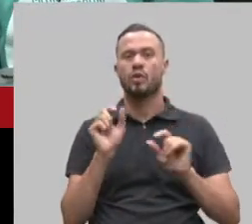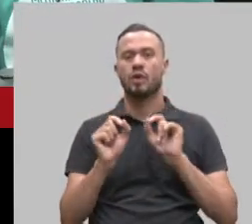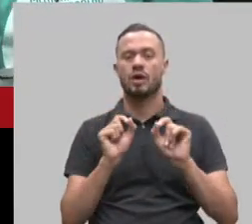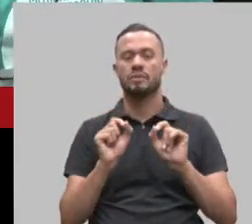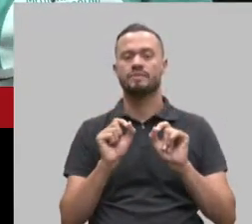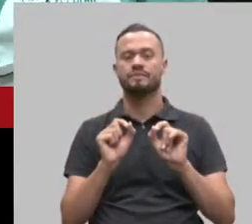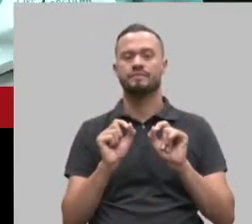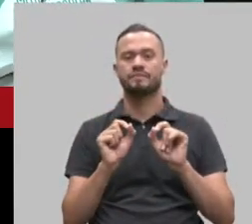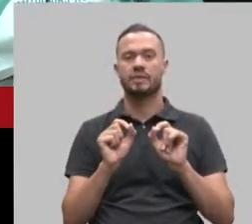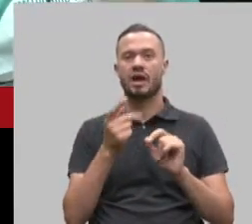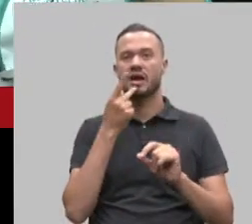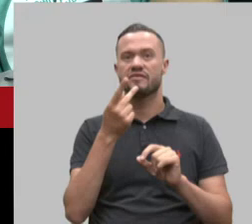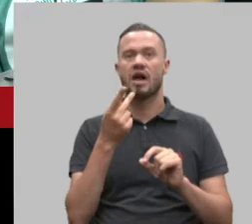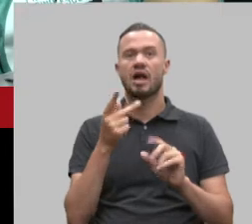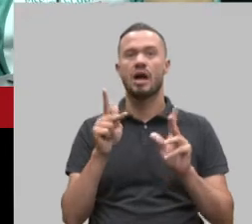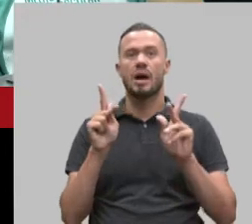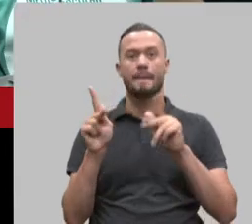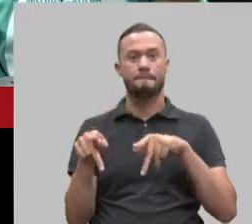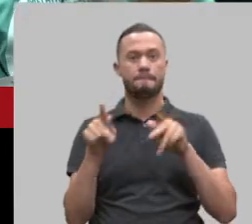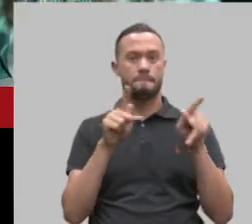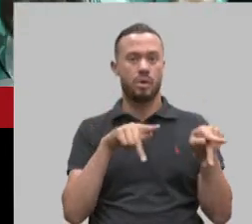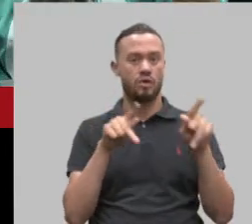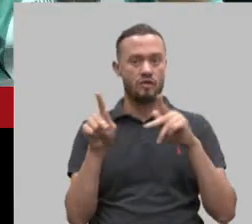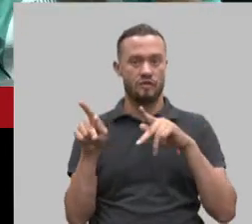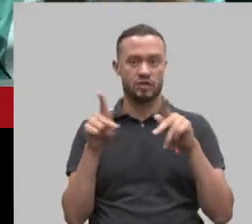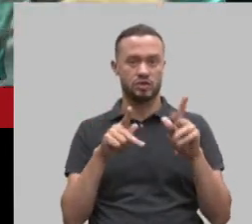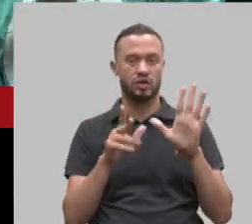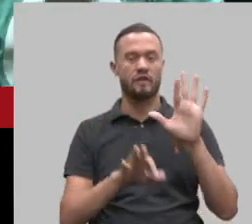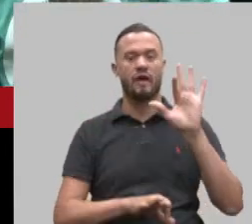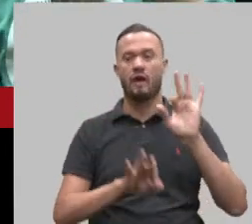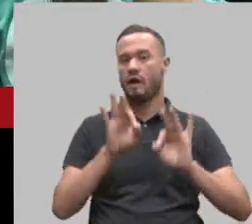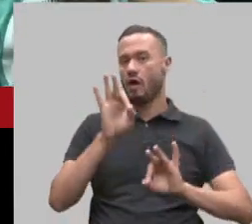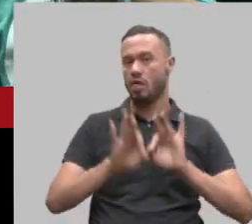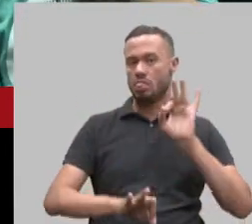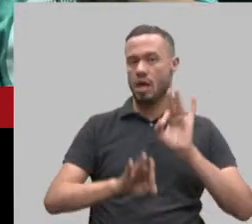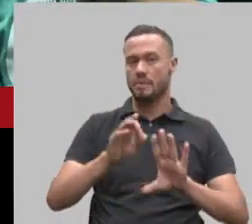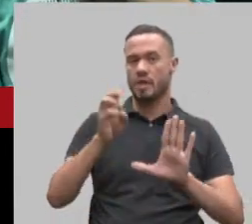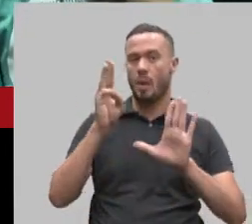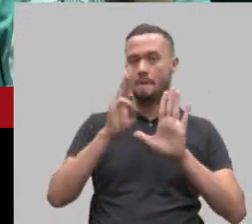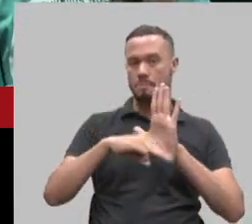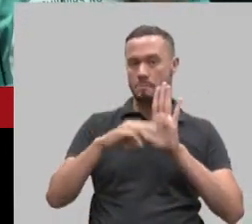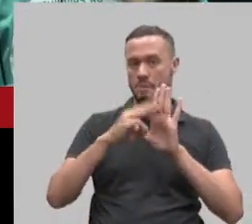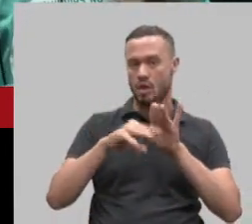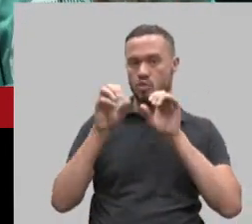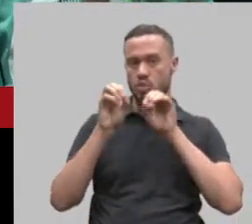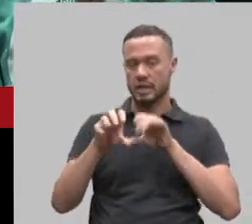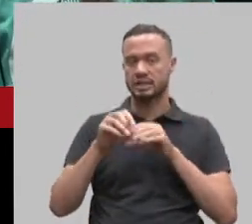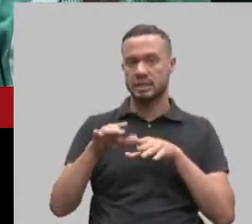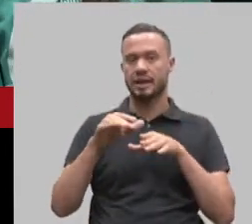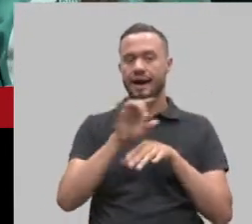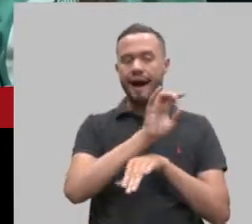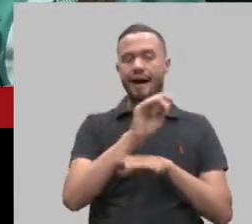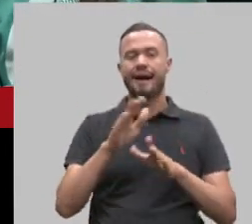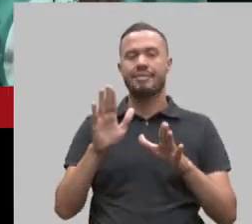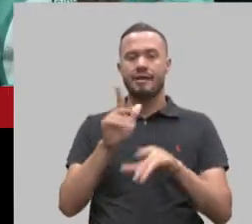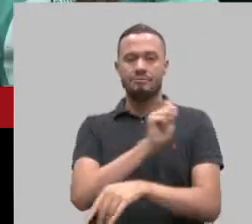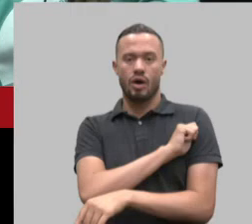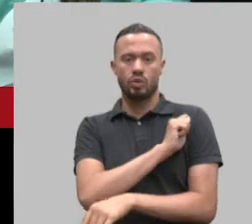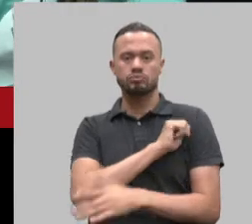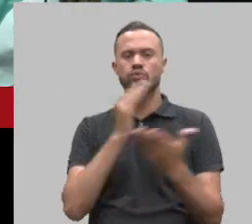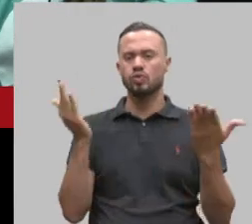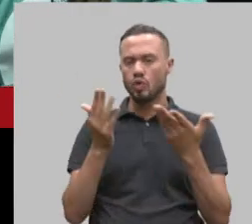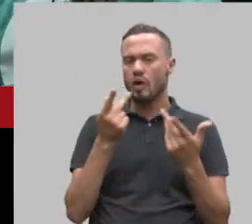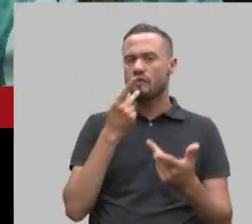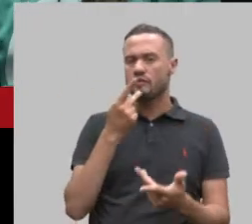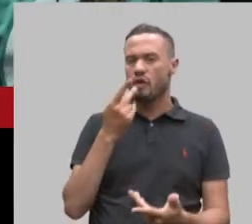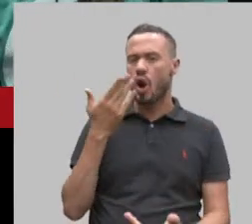que o professor vai se adaptar a cada método de ensino dos alunos nós falamos aqui nessa plenária mesmo hoje há pouco